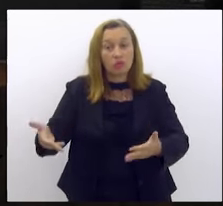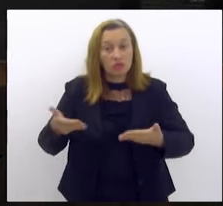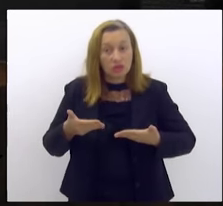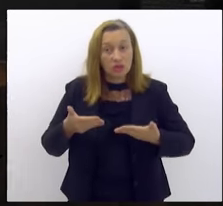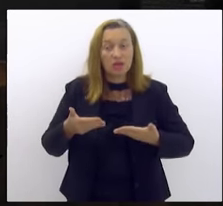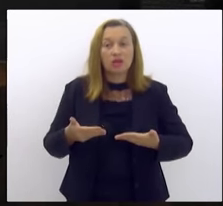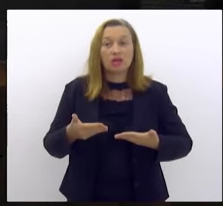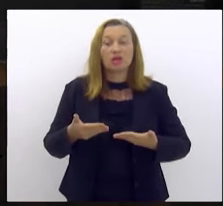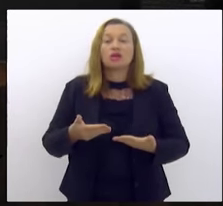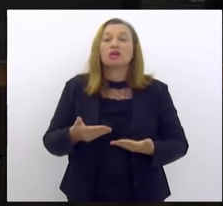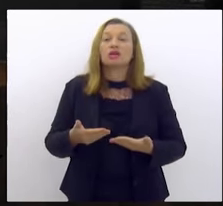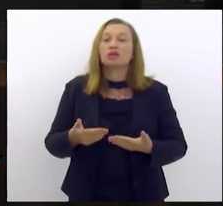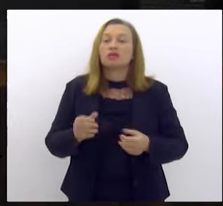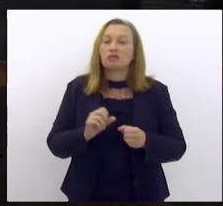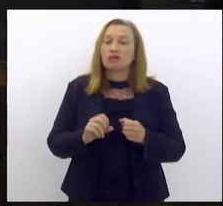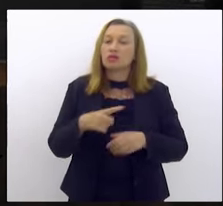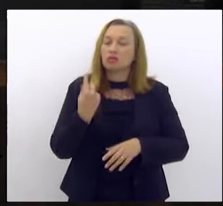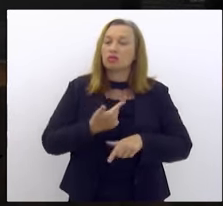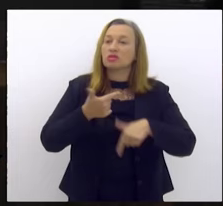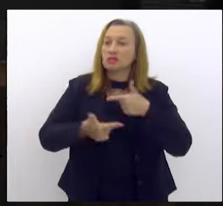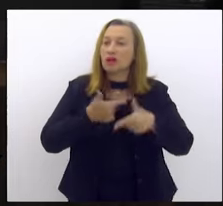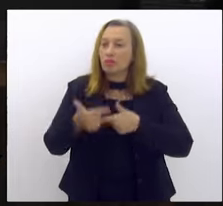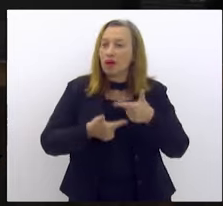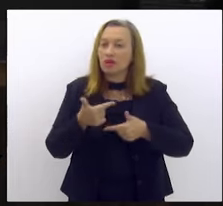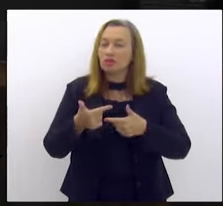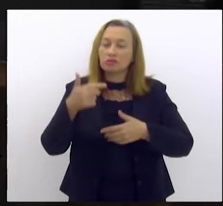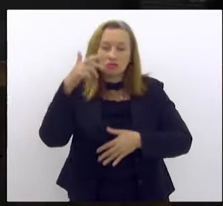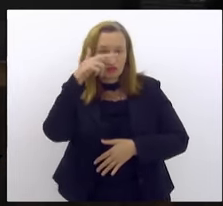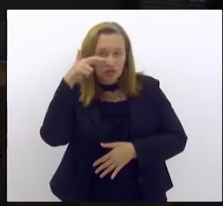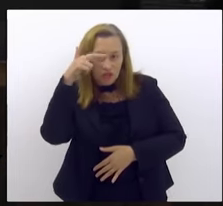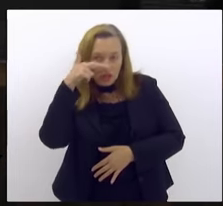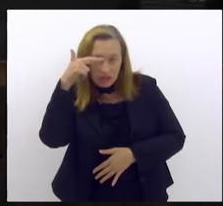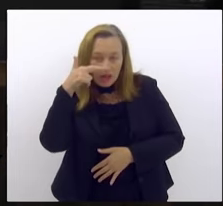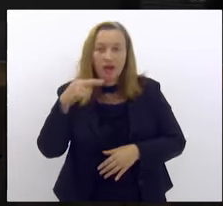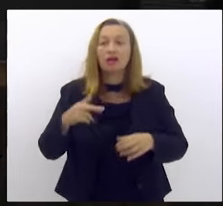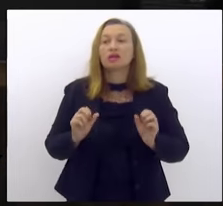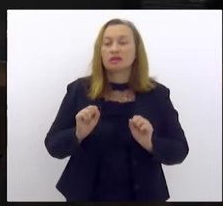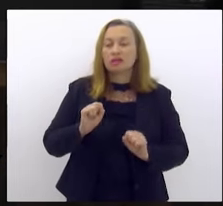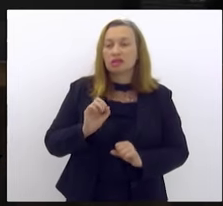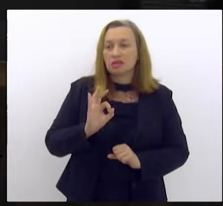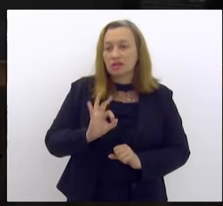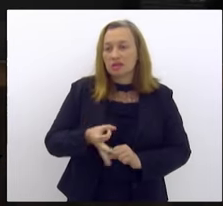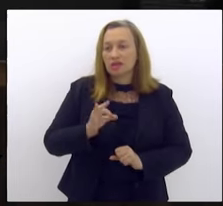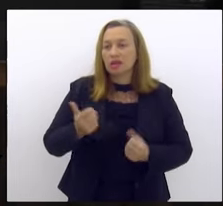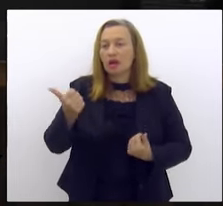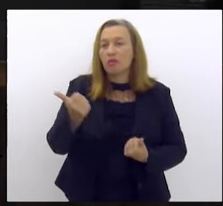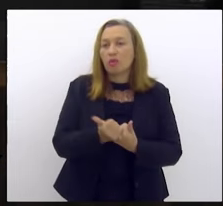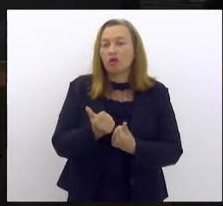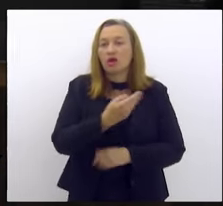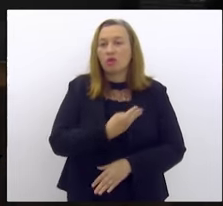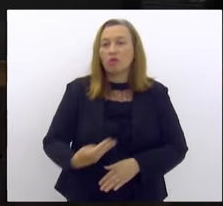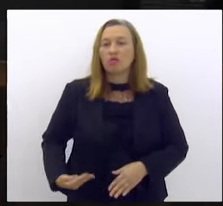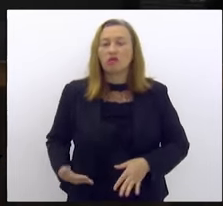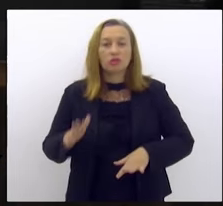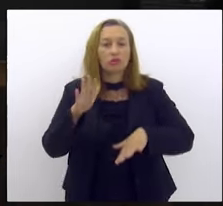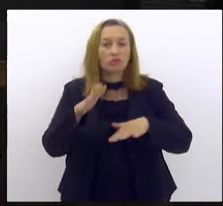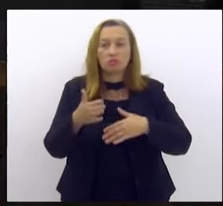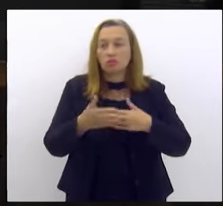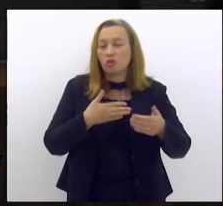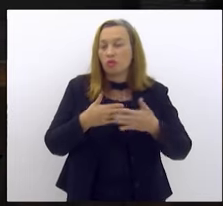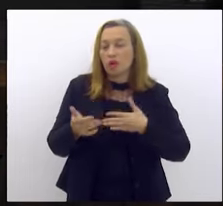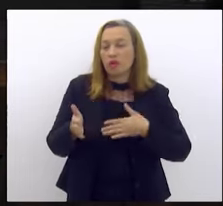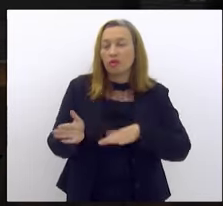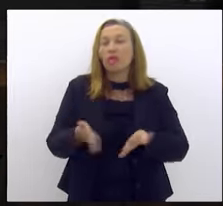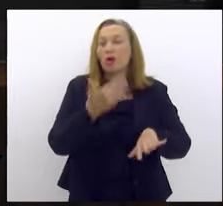exercer o munus público da gente, que primeiro é o de fiscalizar, e claro, de segundo plano, de apoiar o governo, quem quer que seja. Então, assim, muito